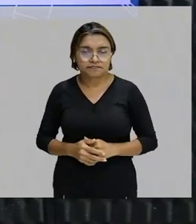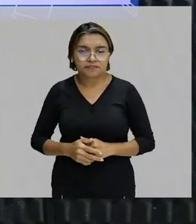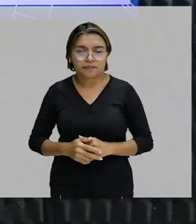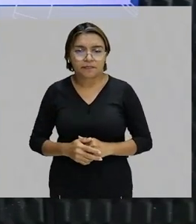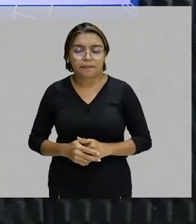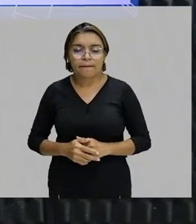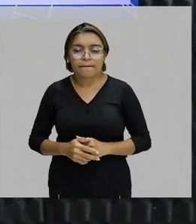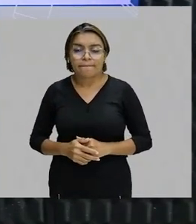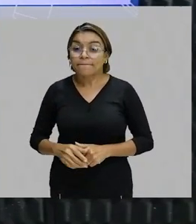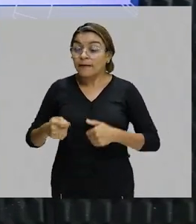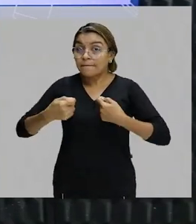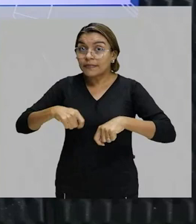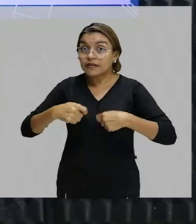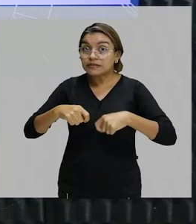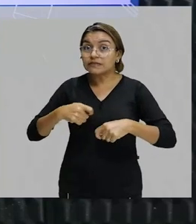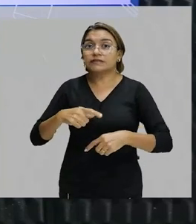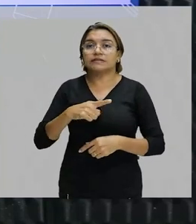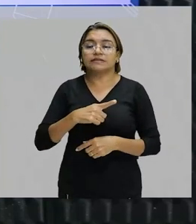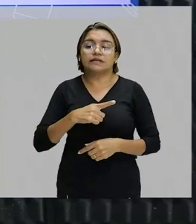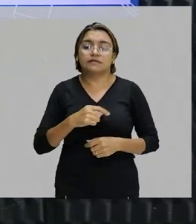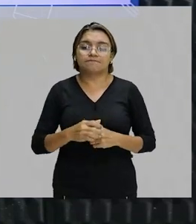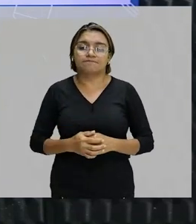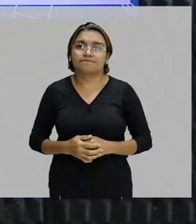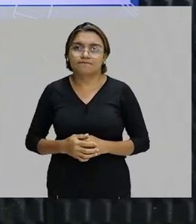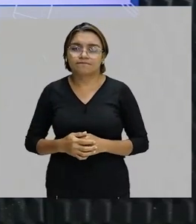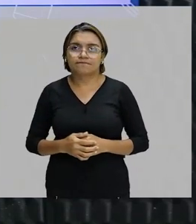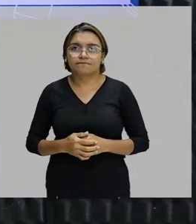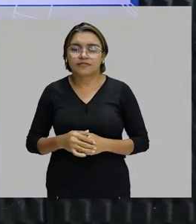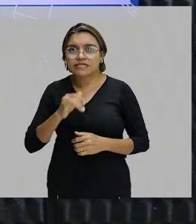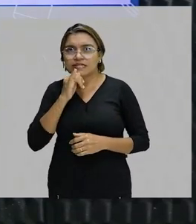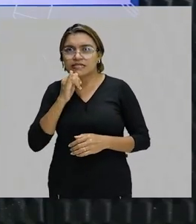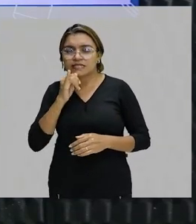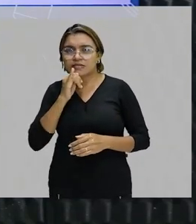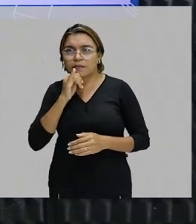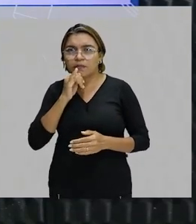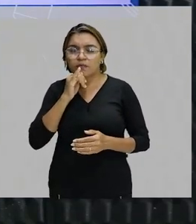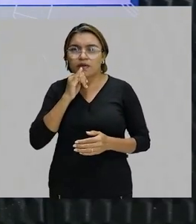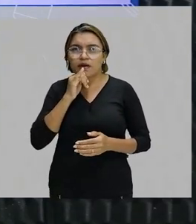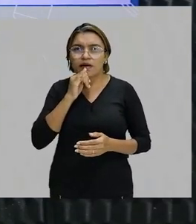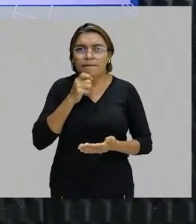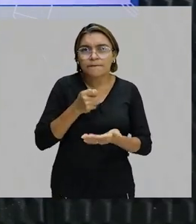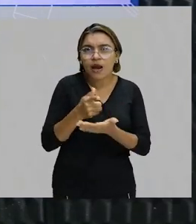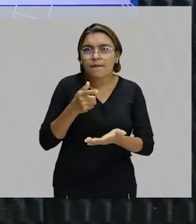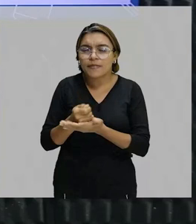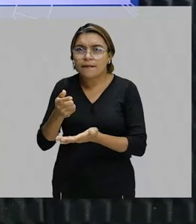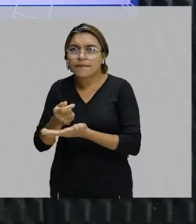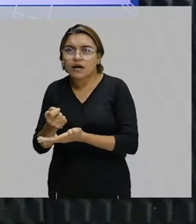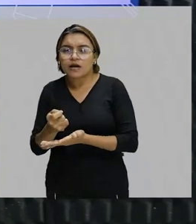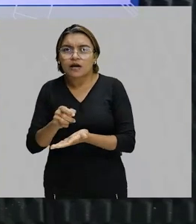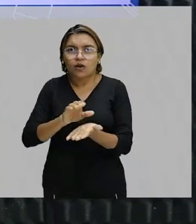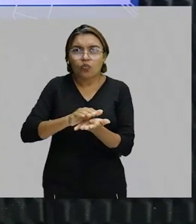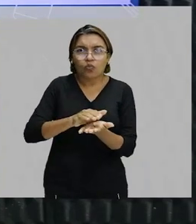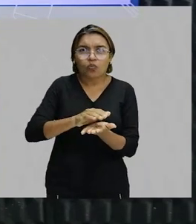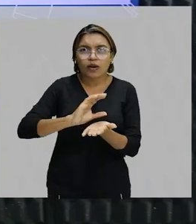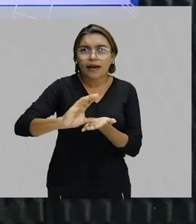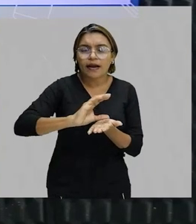significa que é preciso estabelecer um teto de gastos públicos o que que é um teto É até onde